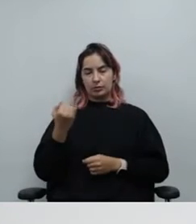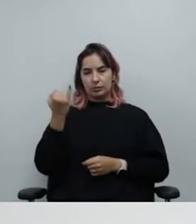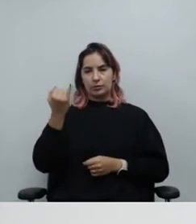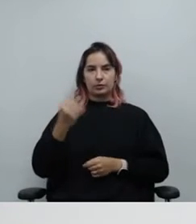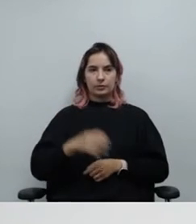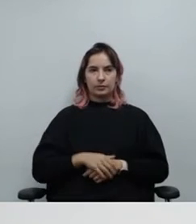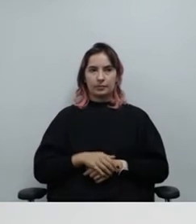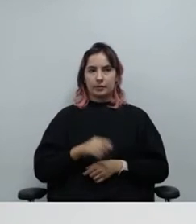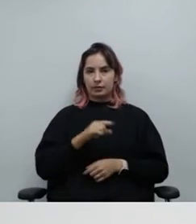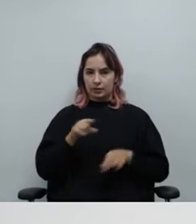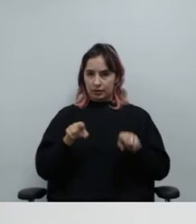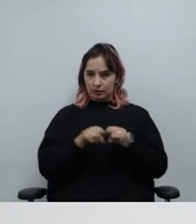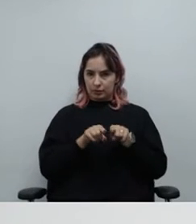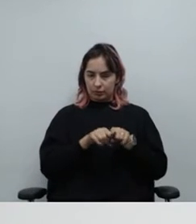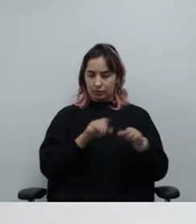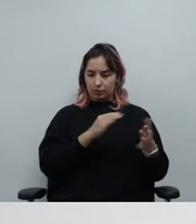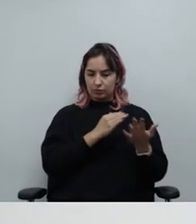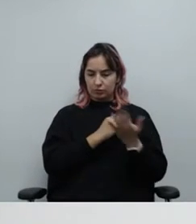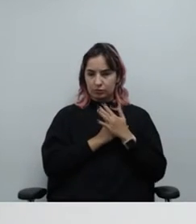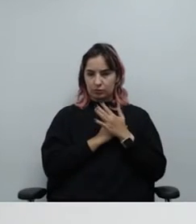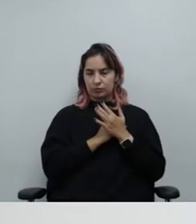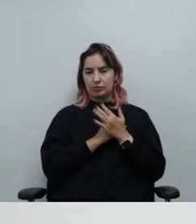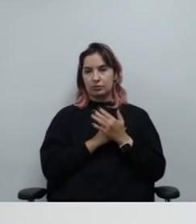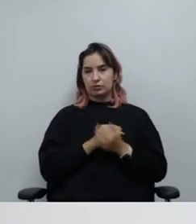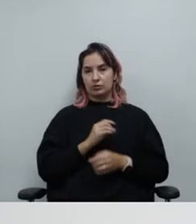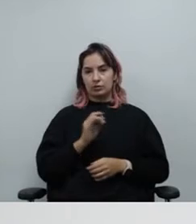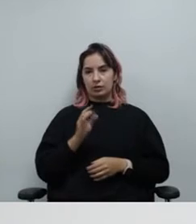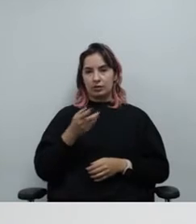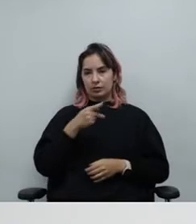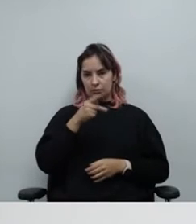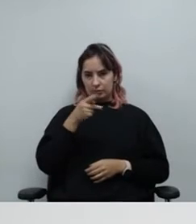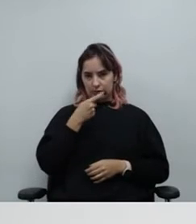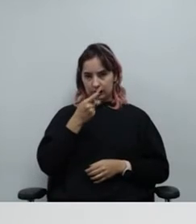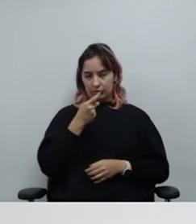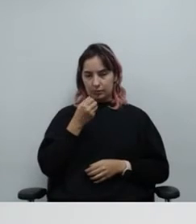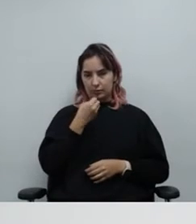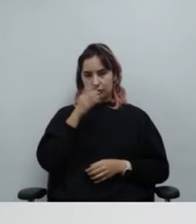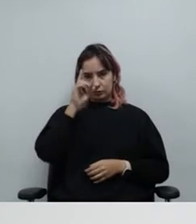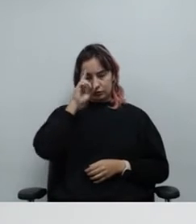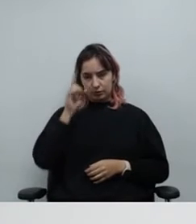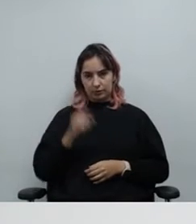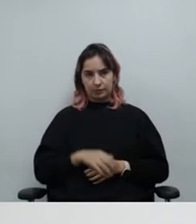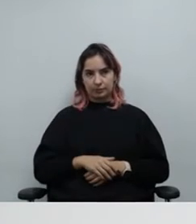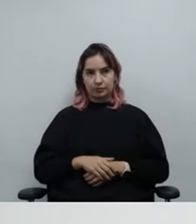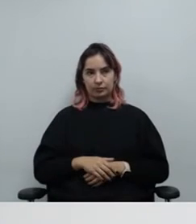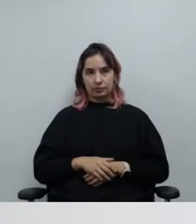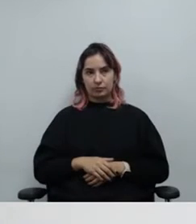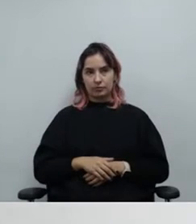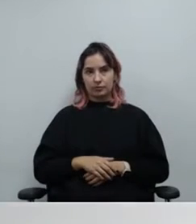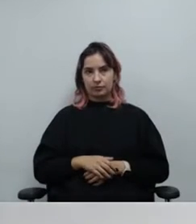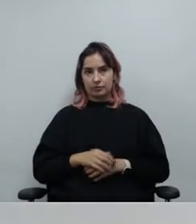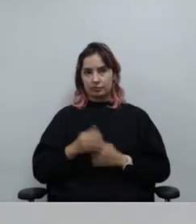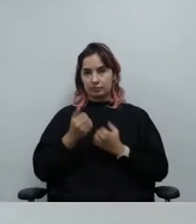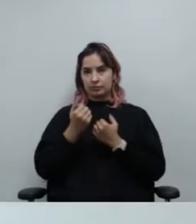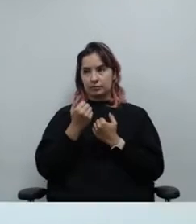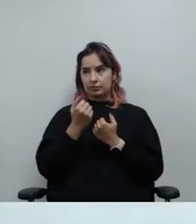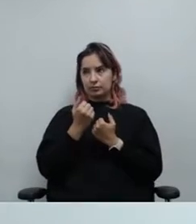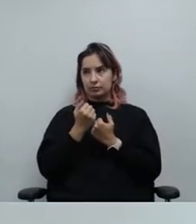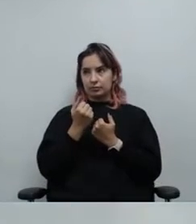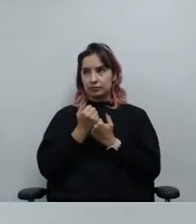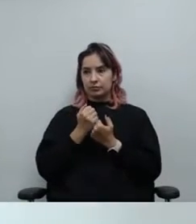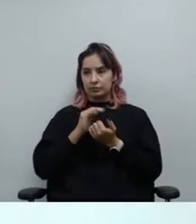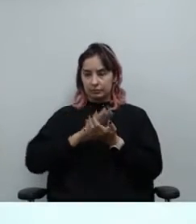pessoalmente você também contribuiu enormemente. Então já lhe passo a palavra. Bom dia. Bom, botei o cronômetro aqui,